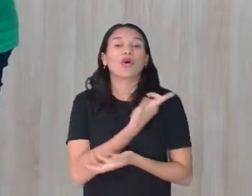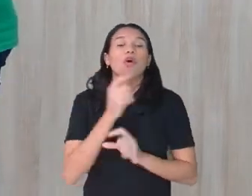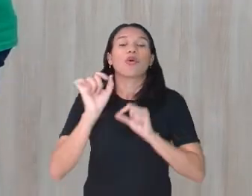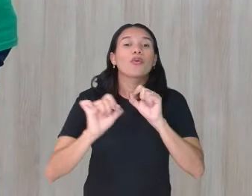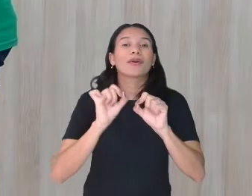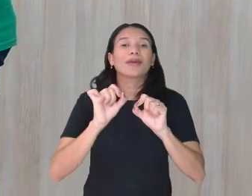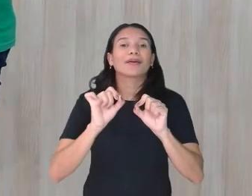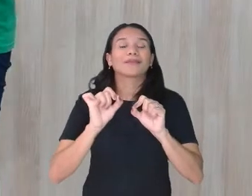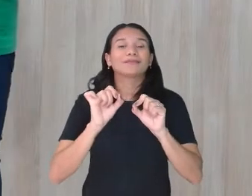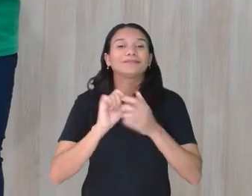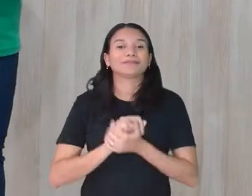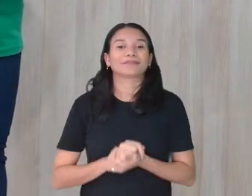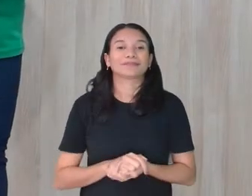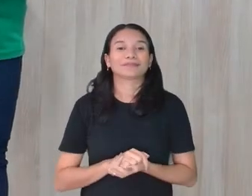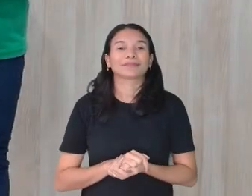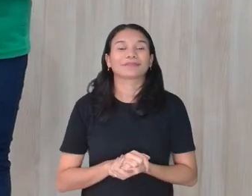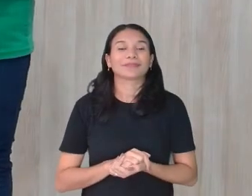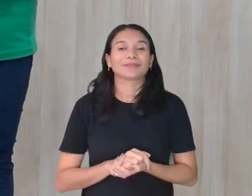no nosso